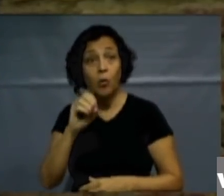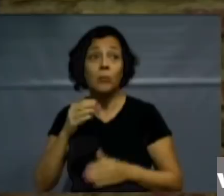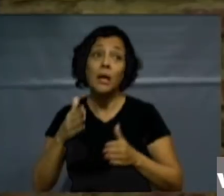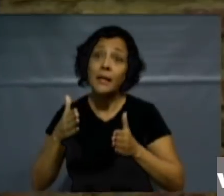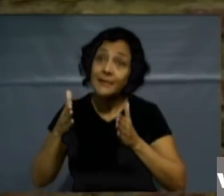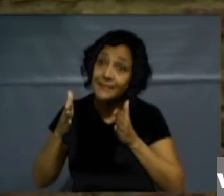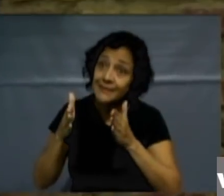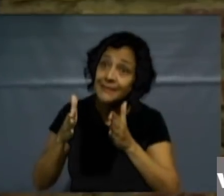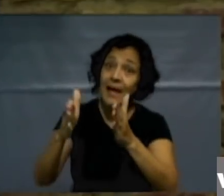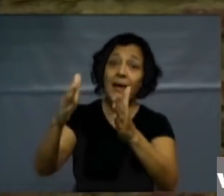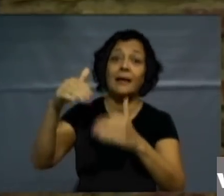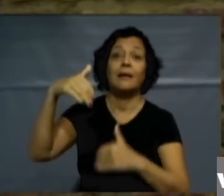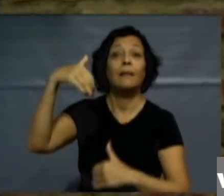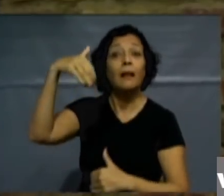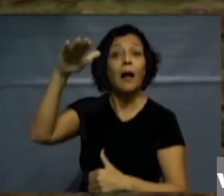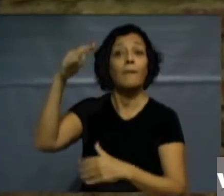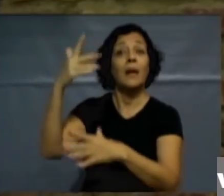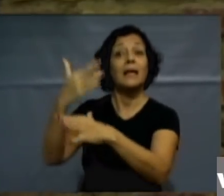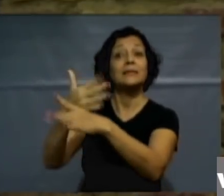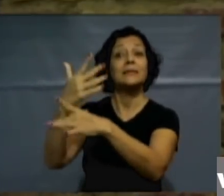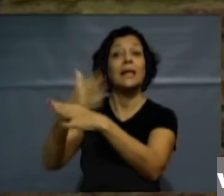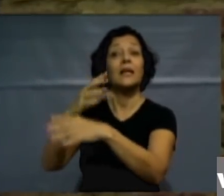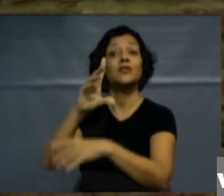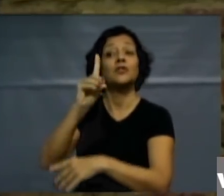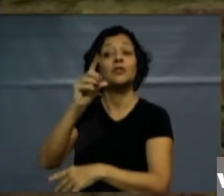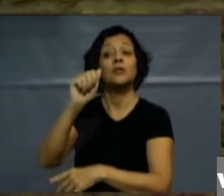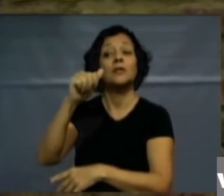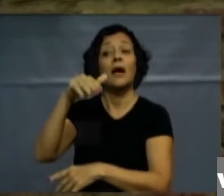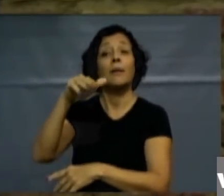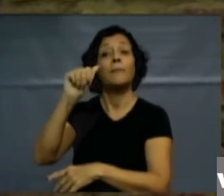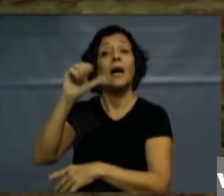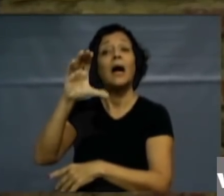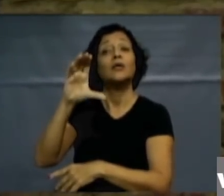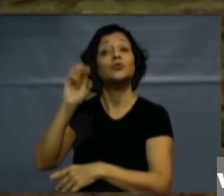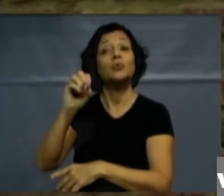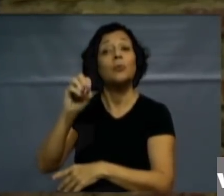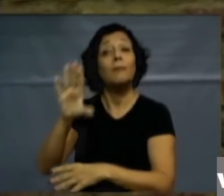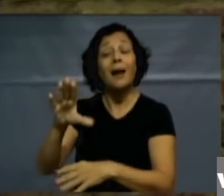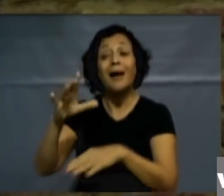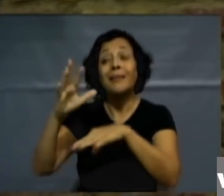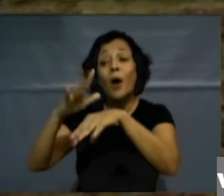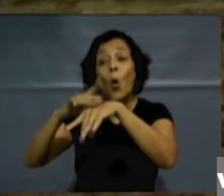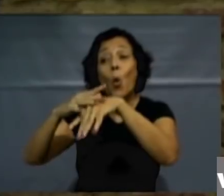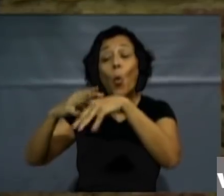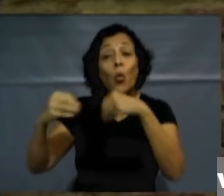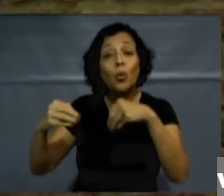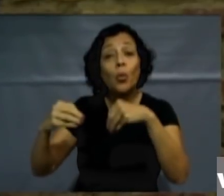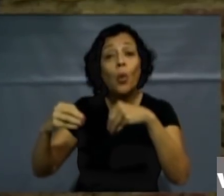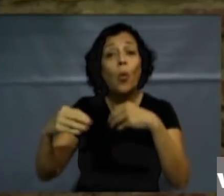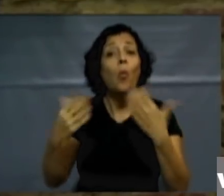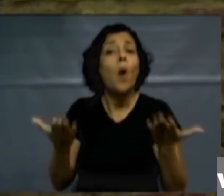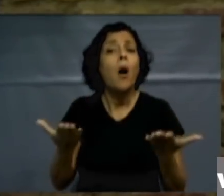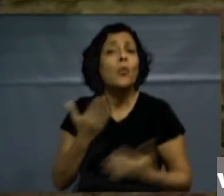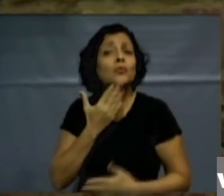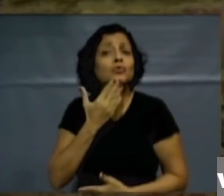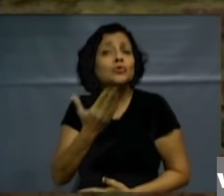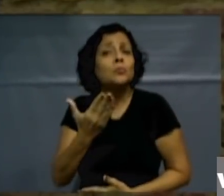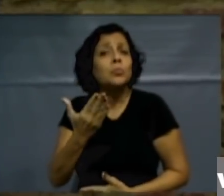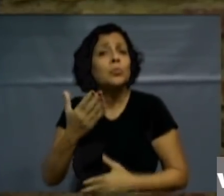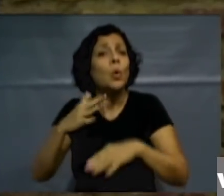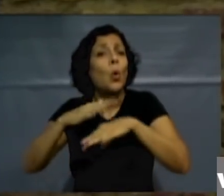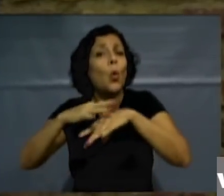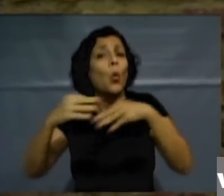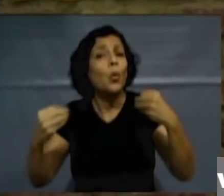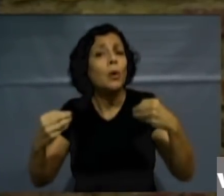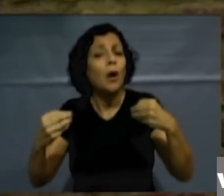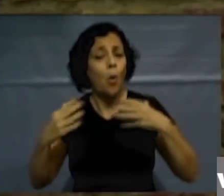para poder conseguir obter aquela cura. Que tipo de cura era aquela? Do corpo físico? Ou do espírito? Ou